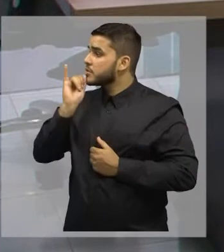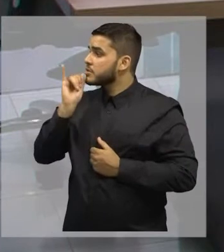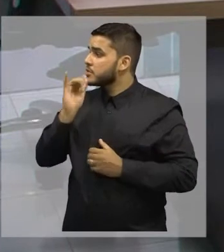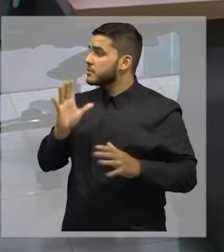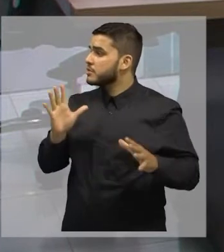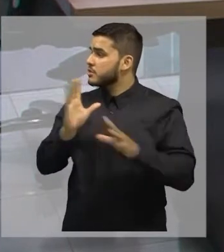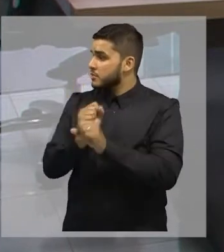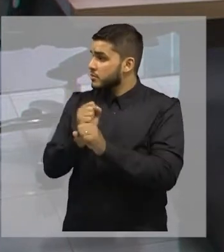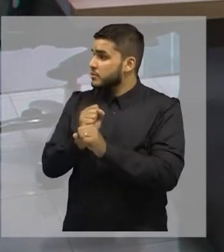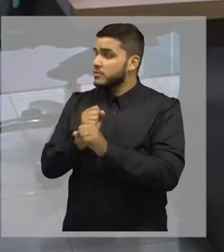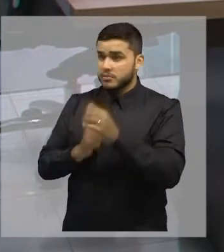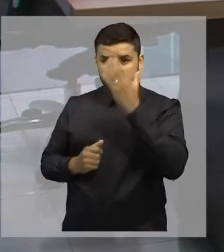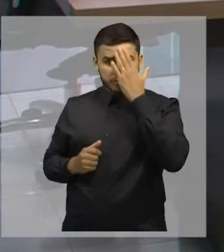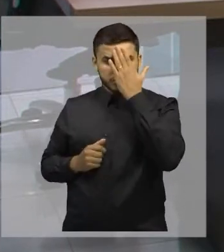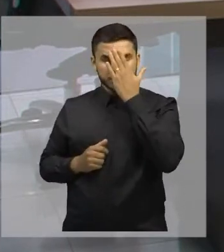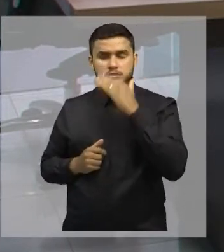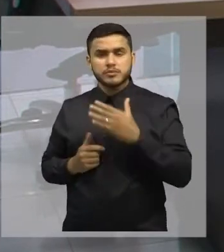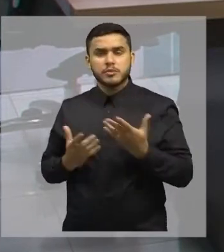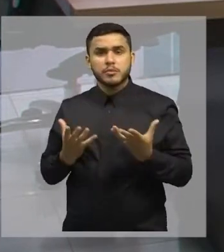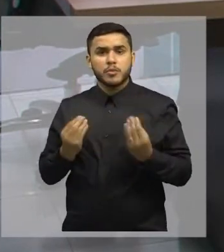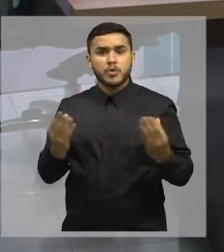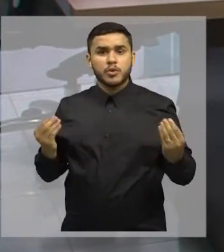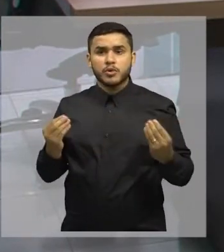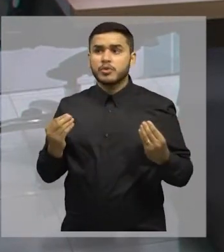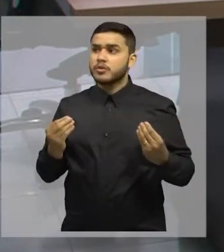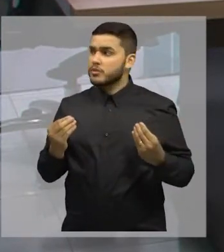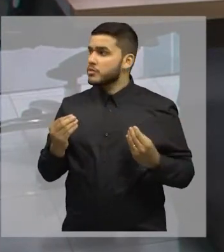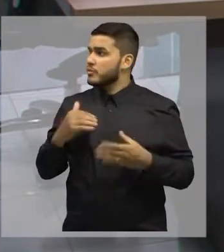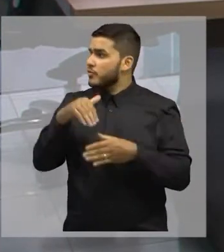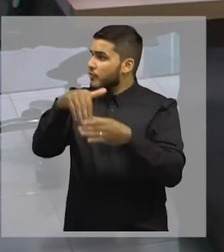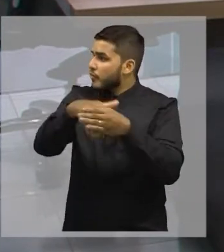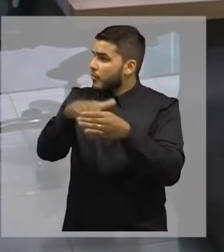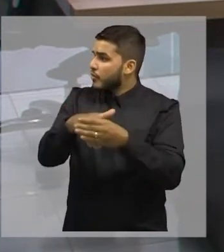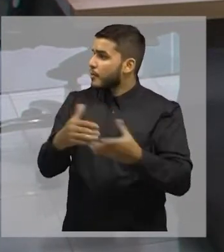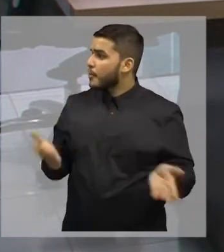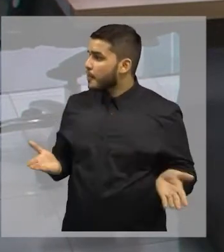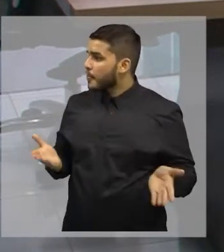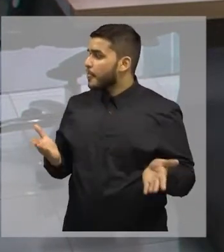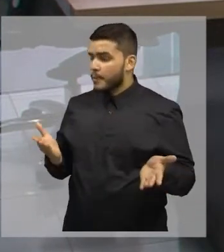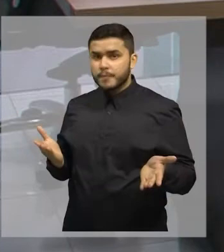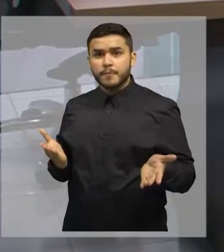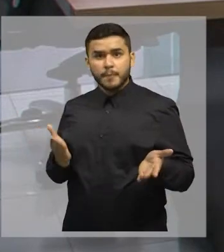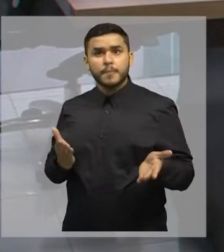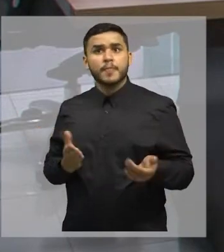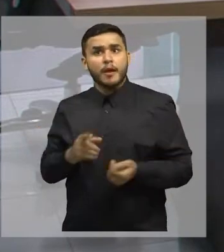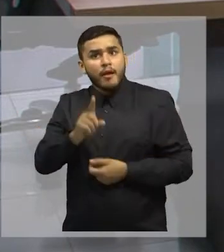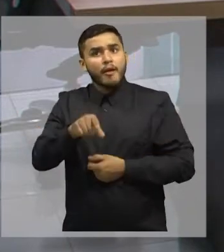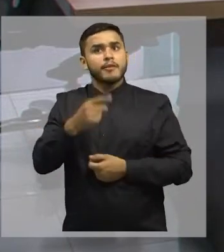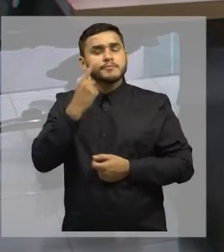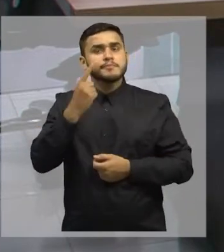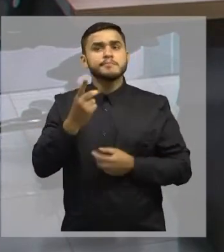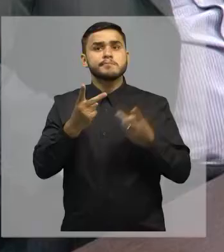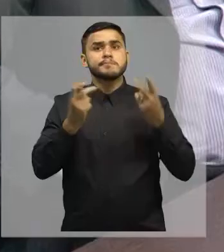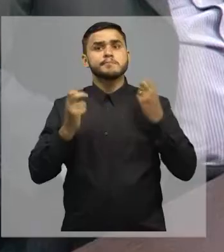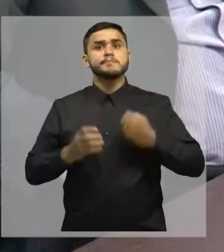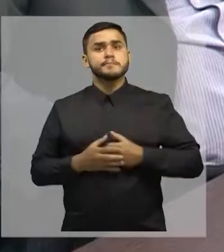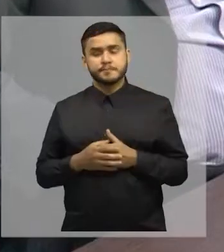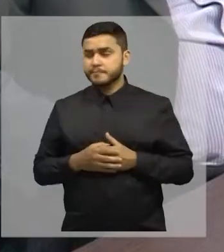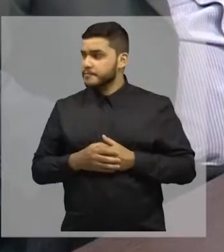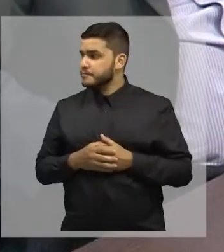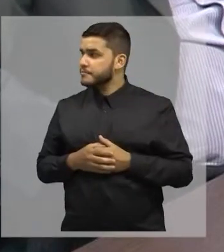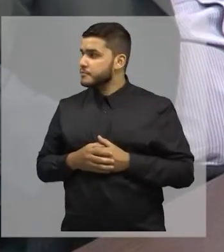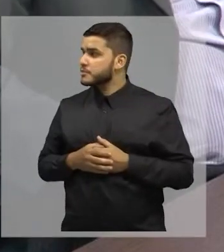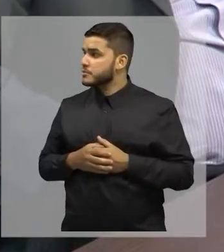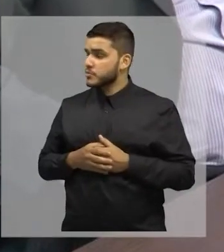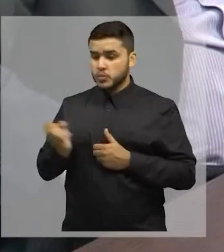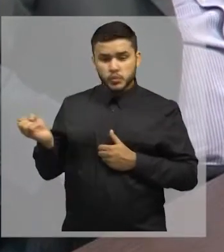é isso? Isso foi de internet. É uma estratégia completamente diferente, né? É imponderável. Uma força nova que está aí, que